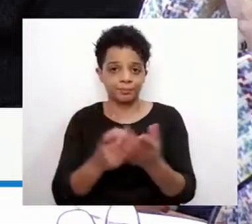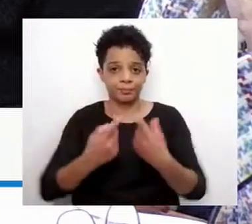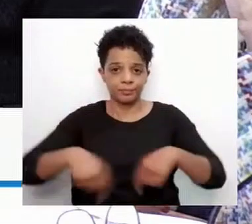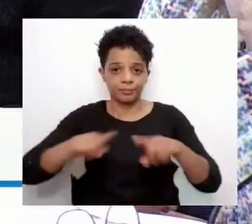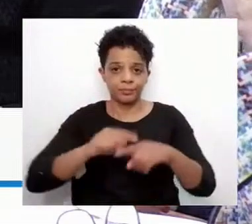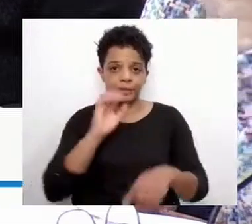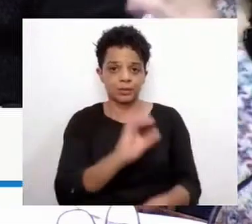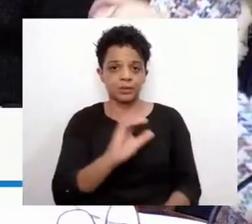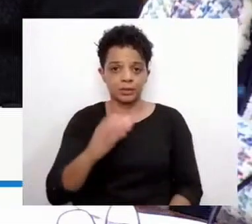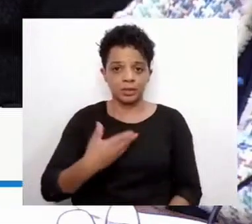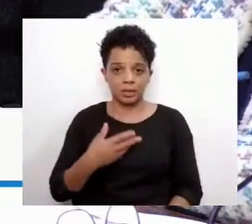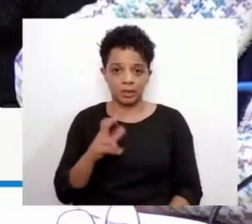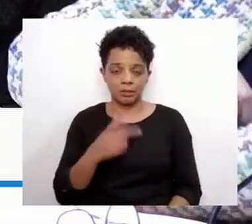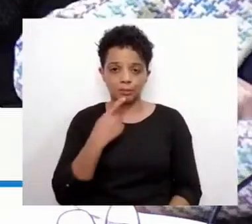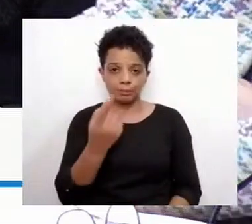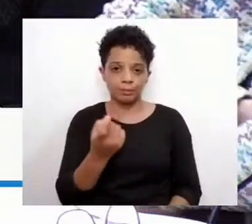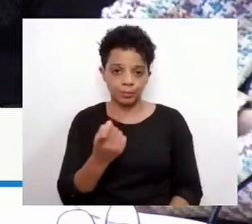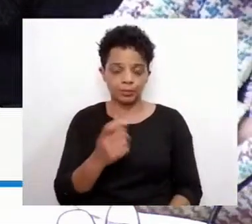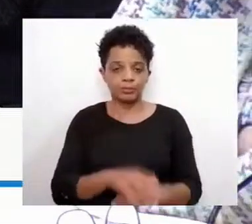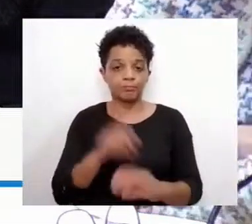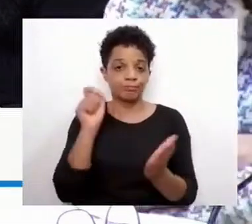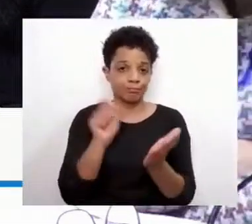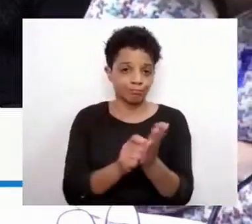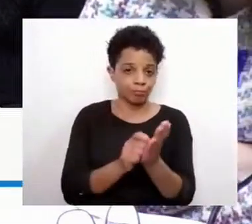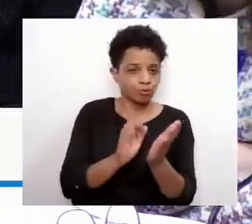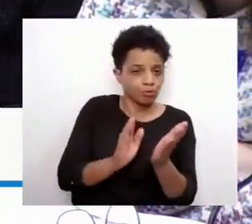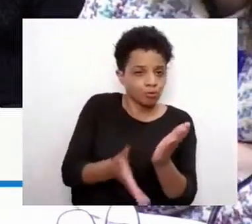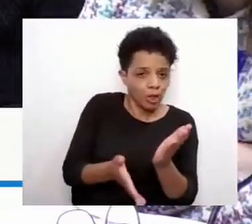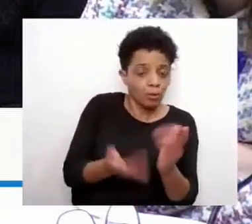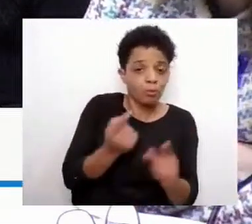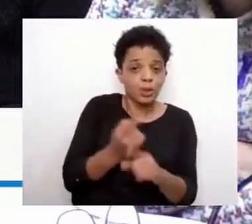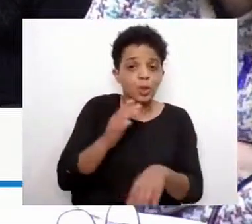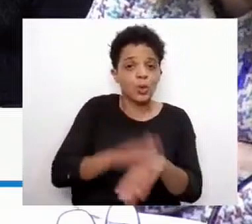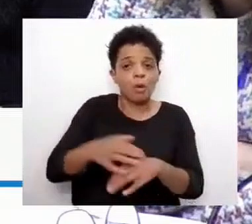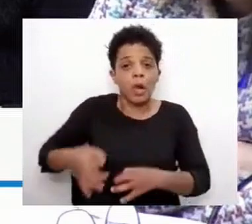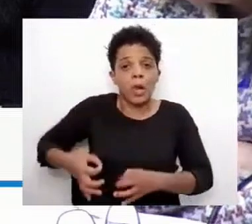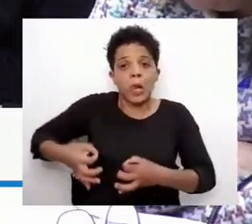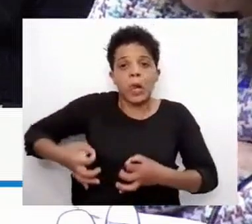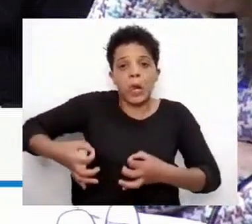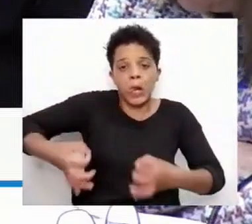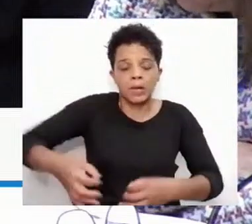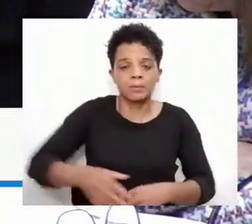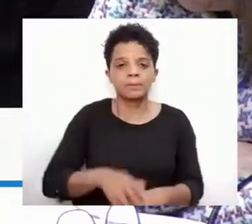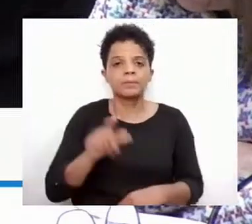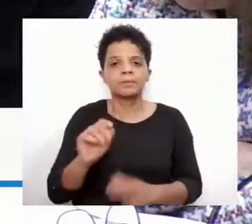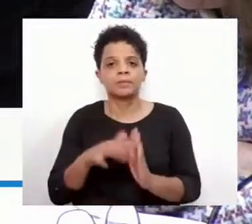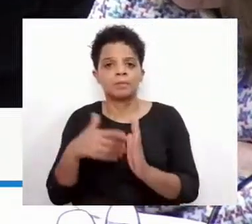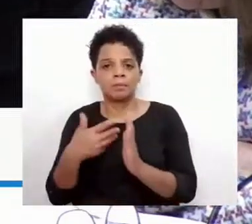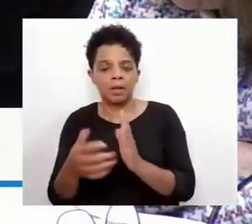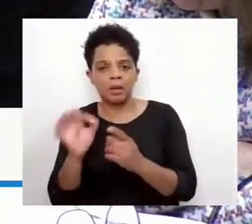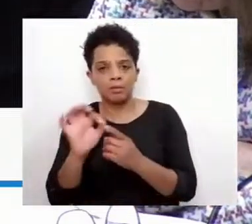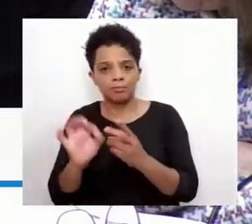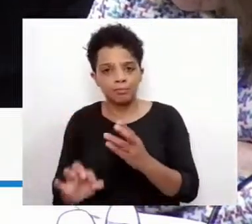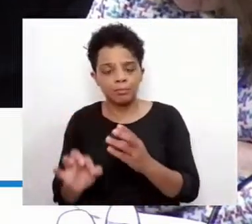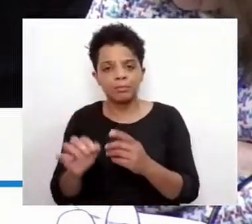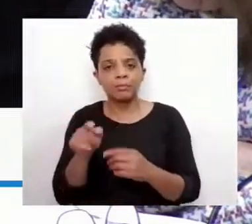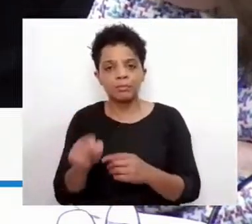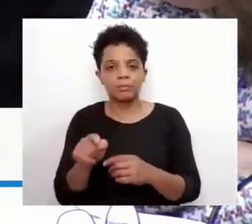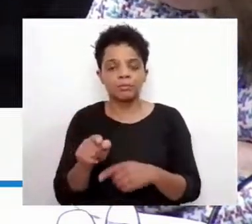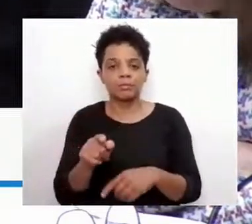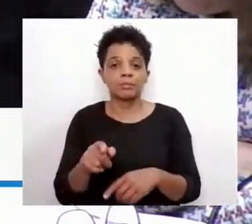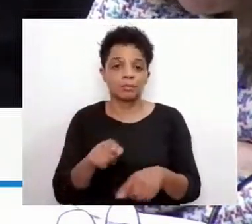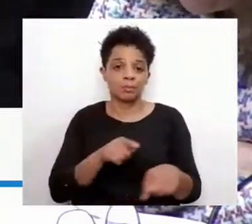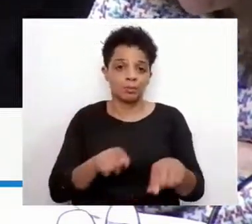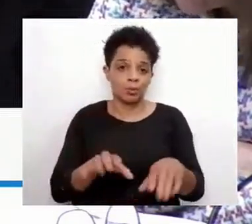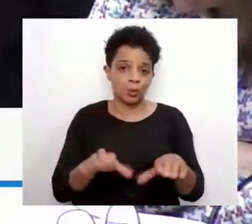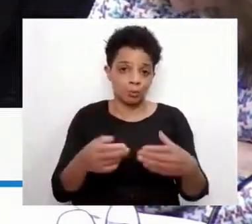CCDR, perguntar se então já foi agendada, uma vez que isto também se prolongou no tempo. E quanto ao plano de pormenor em questão, o Grupo Político Evoluir Oeiras